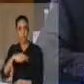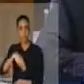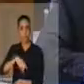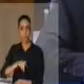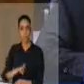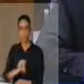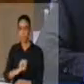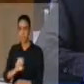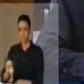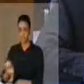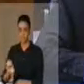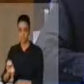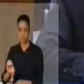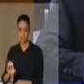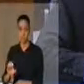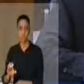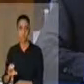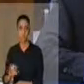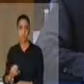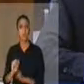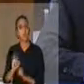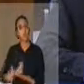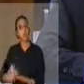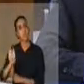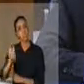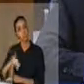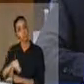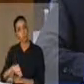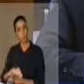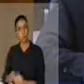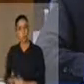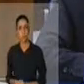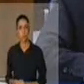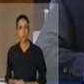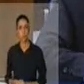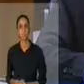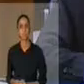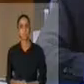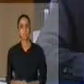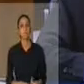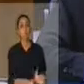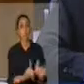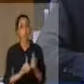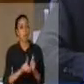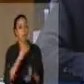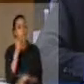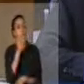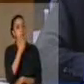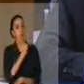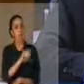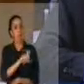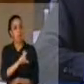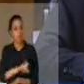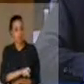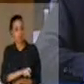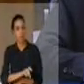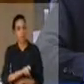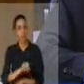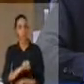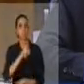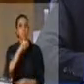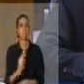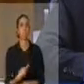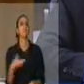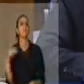Excelência dispõe de 5 minutos. Antes, recepcionar a presença do deputado Alex Gaziani, do Paraná, ex-membro da mesa